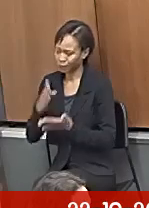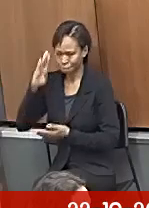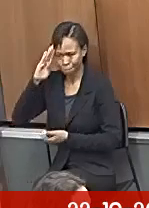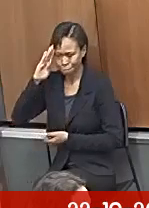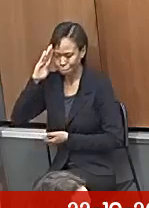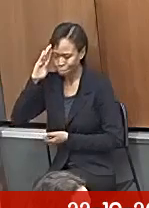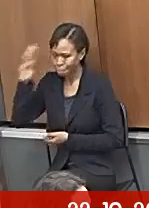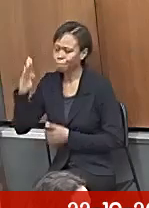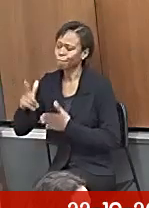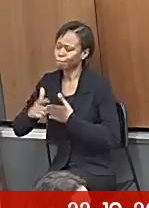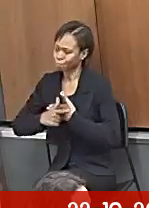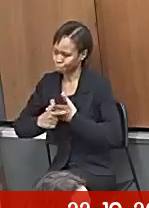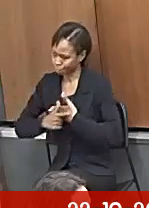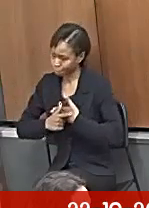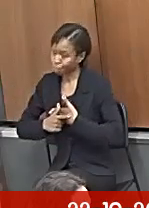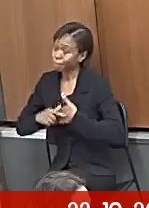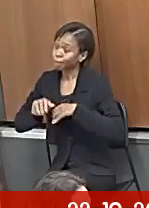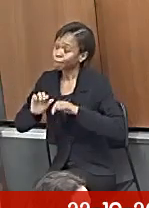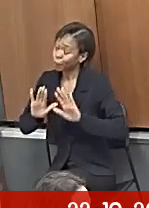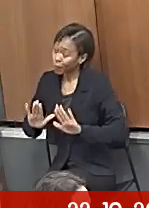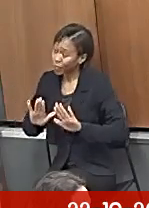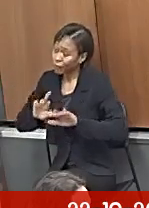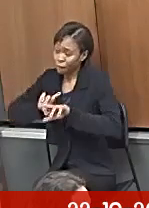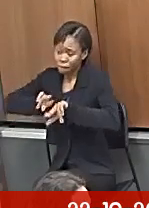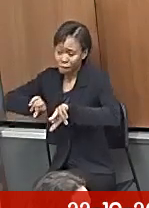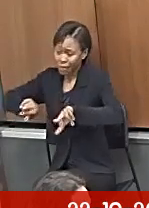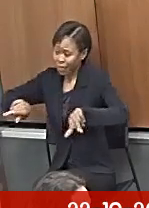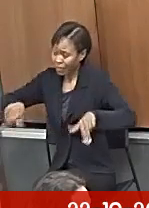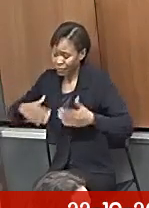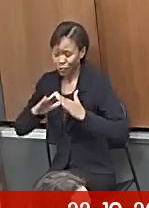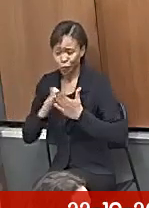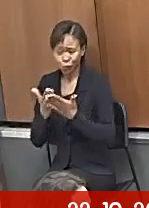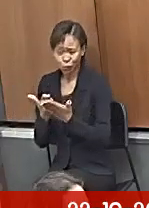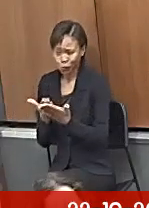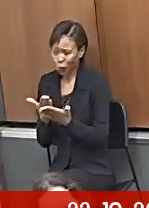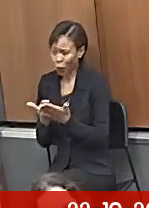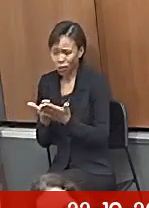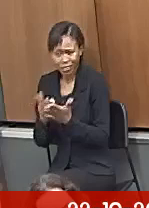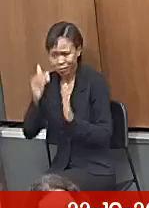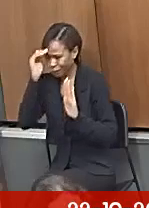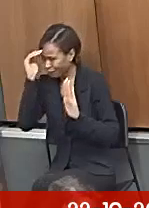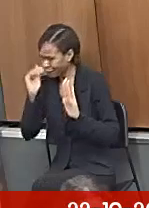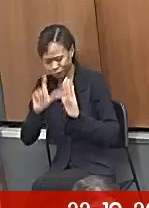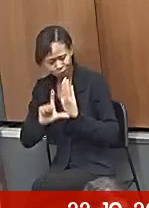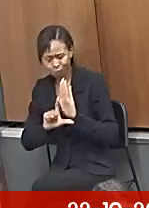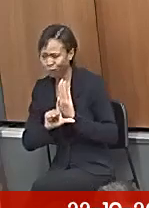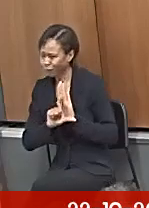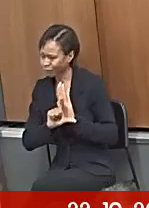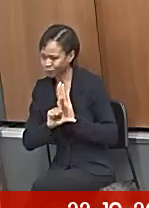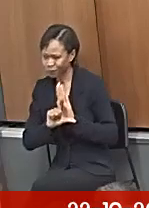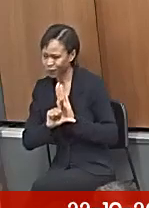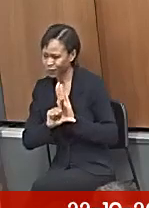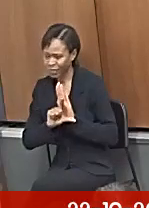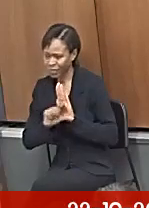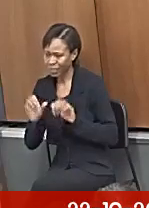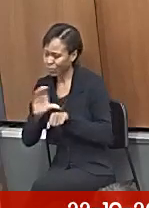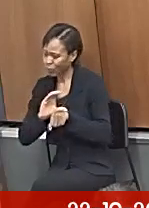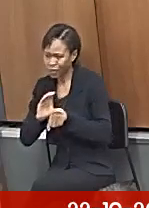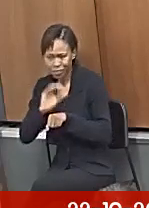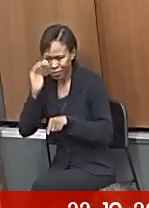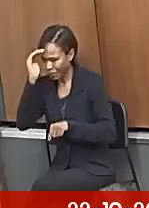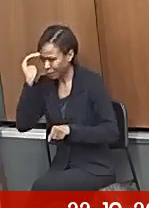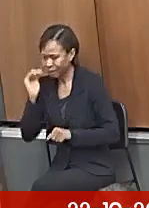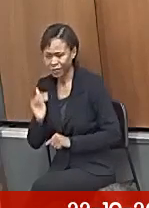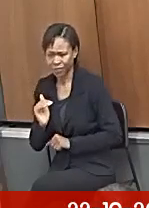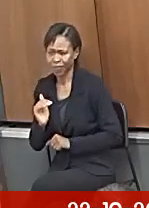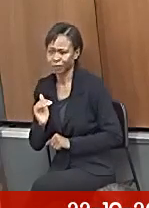fundamental. Ocorre que muitas têm se dado o direito inconstitucional, diga-se de passagem, de abdicar desse